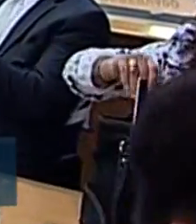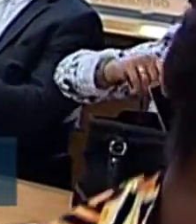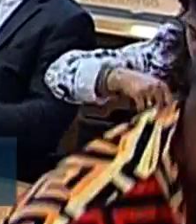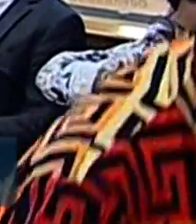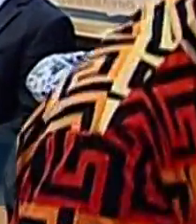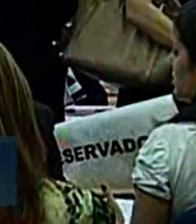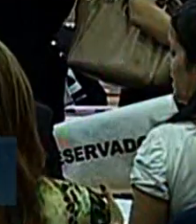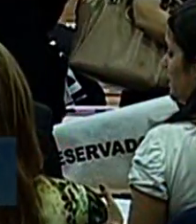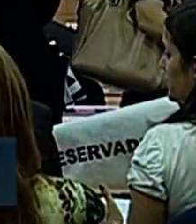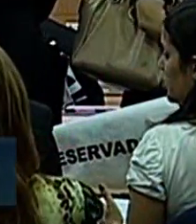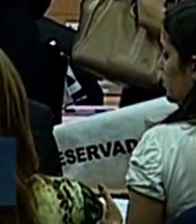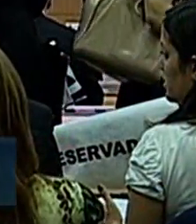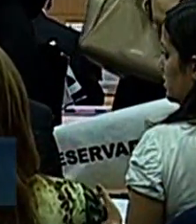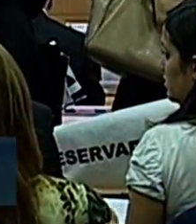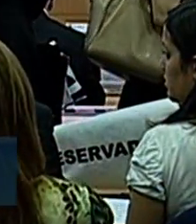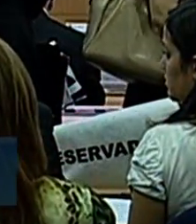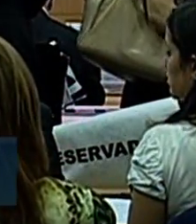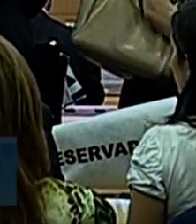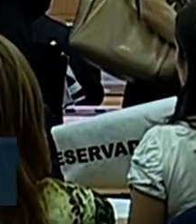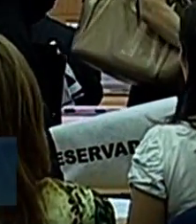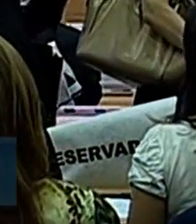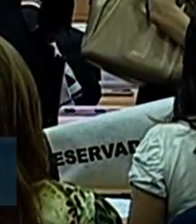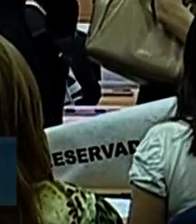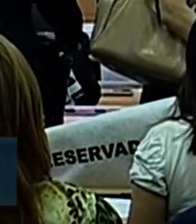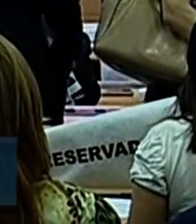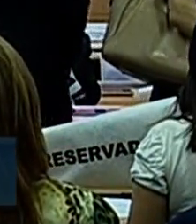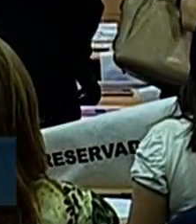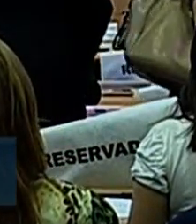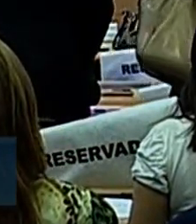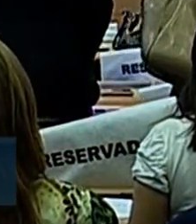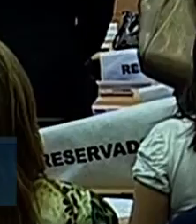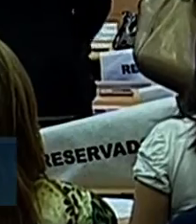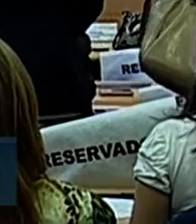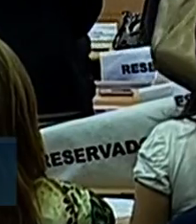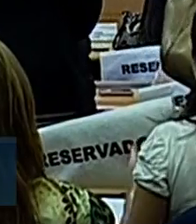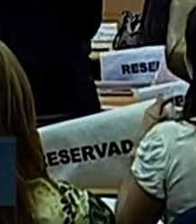O senhor ministro da Saúde e as senhoras ministras de Estado atenderão a